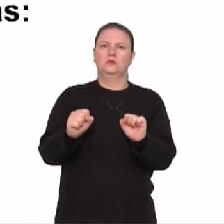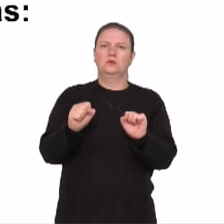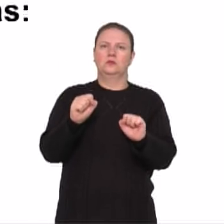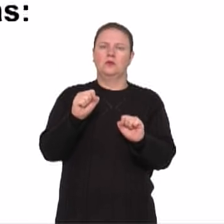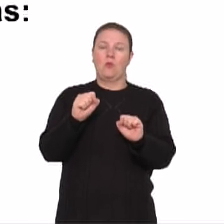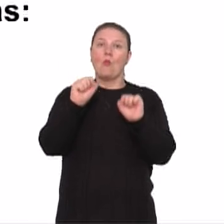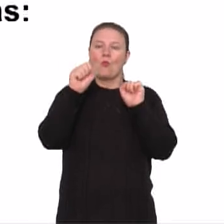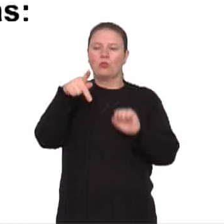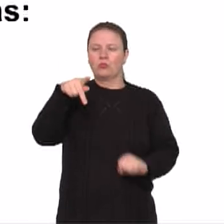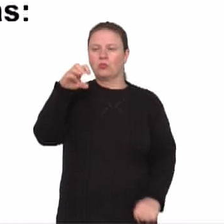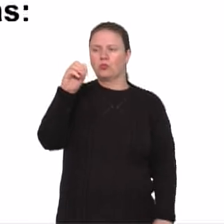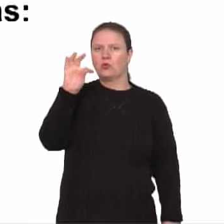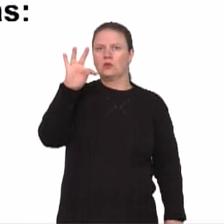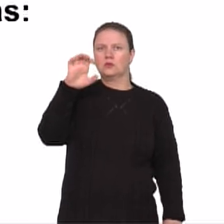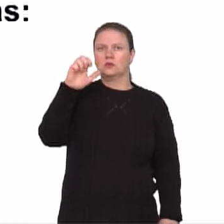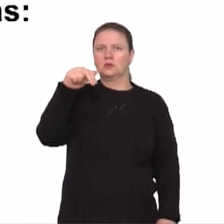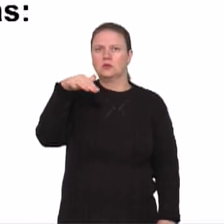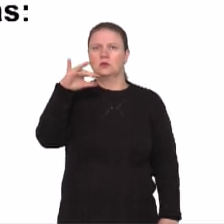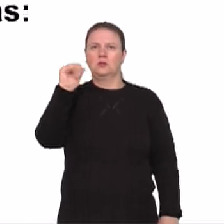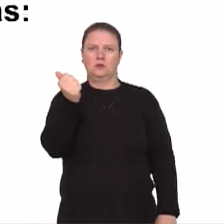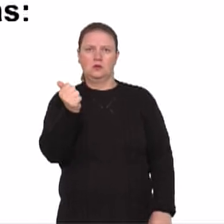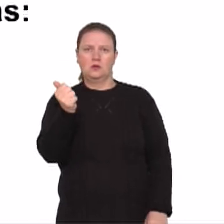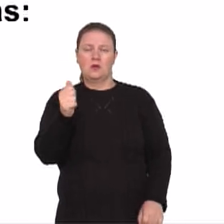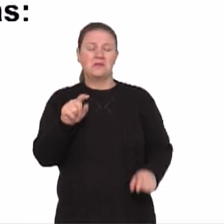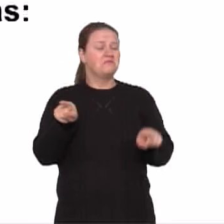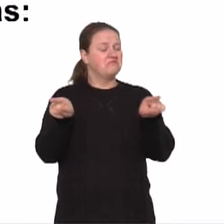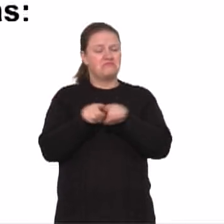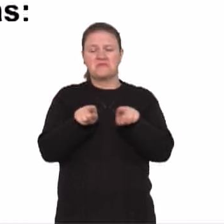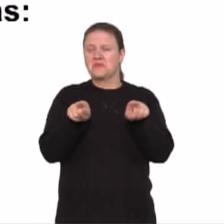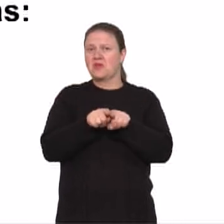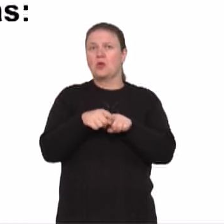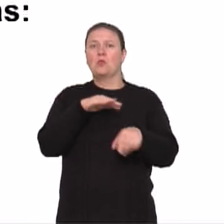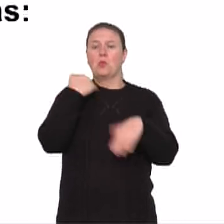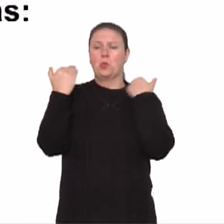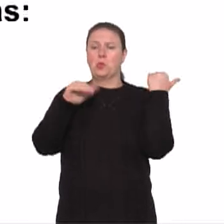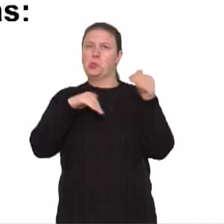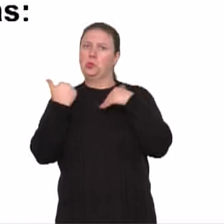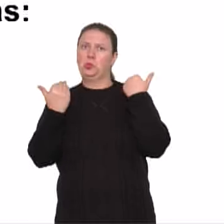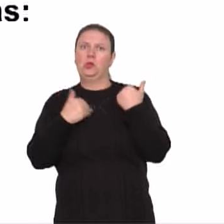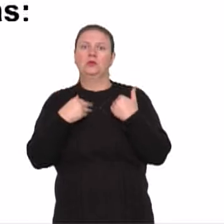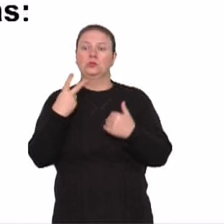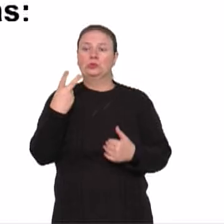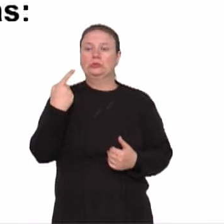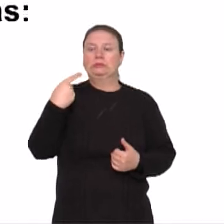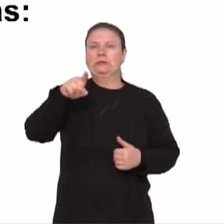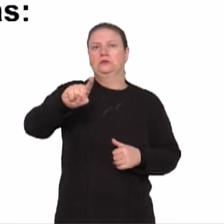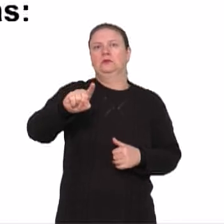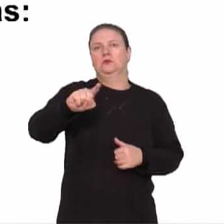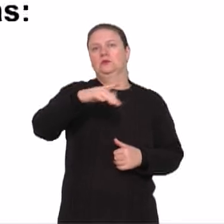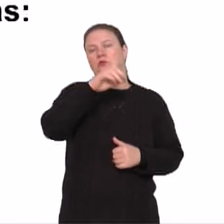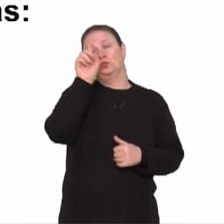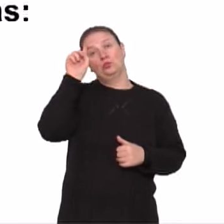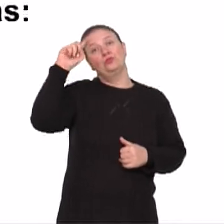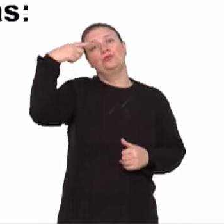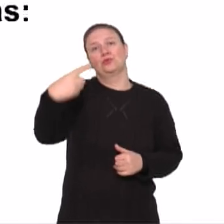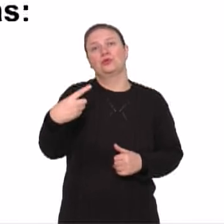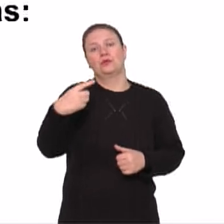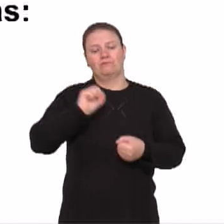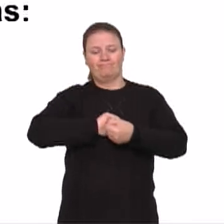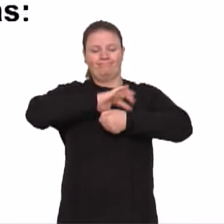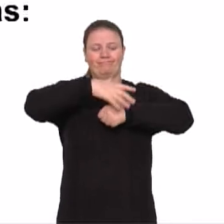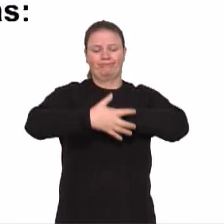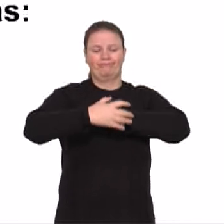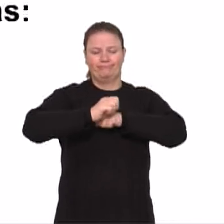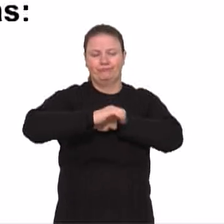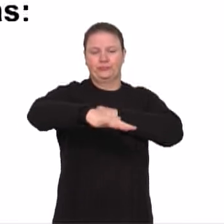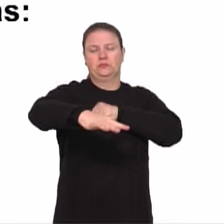assim, estão morrendo mais de 2.000 pessoas por dia devido ao novo coronavírus. Vejam, então, a diferença entre a primeira e a